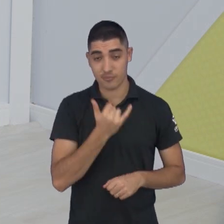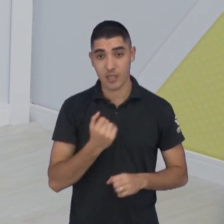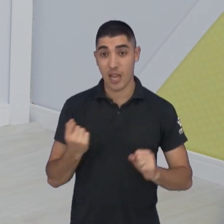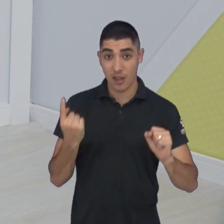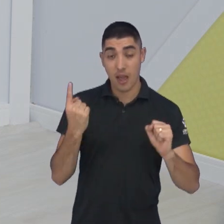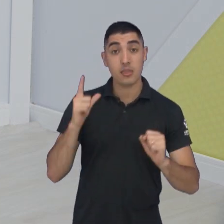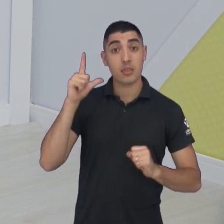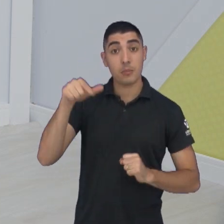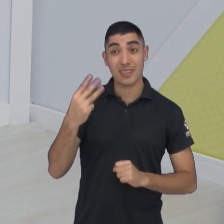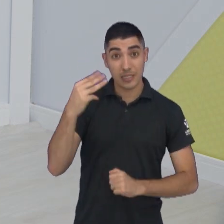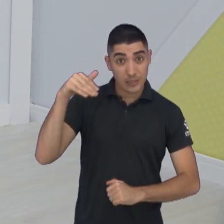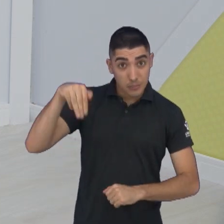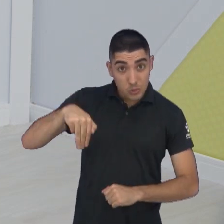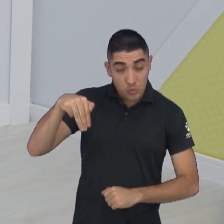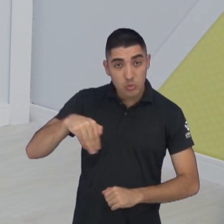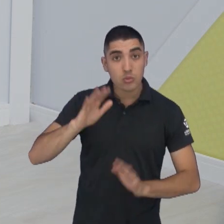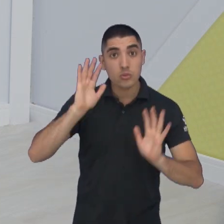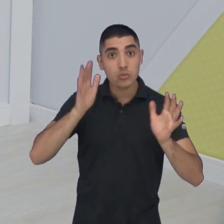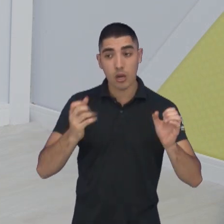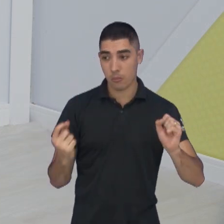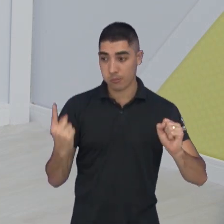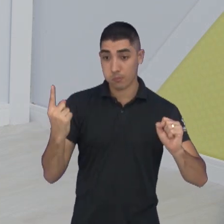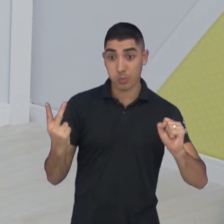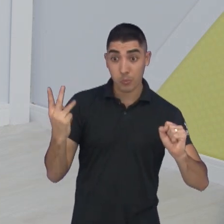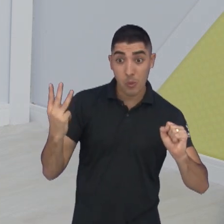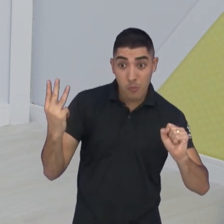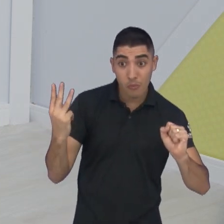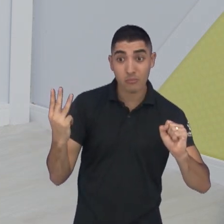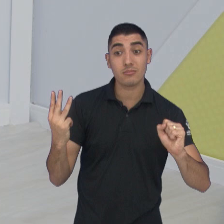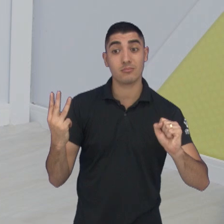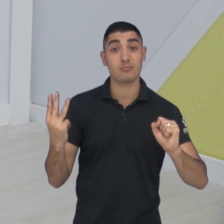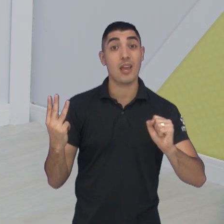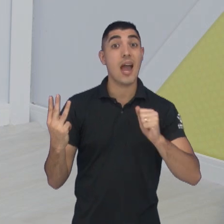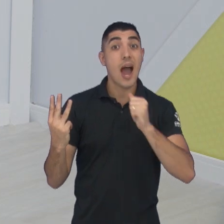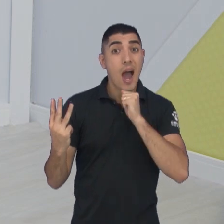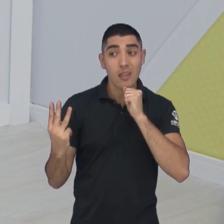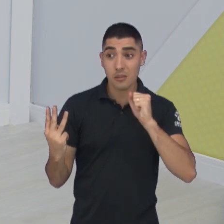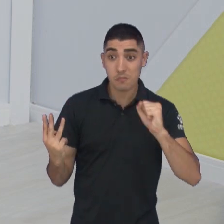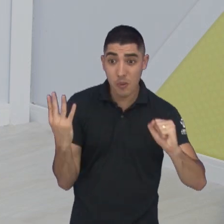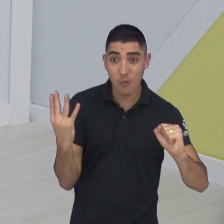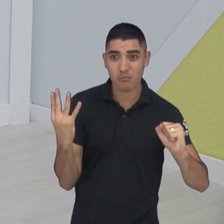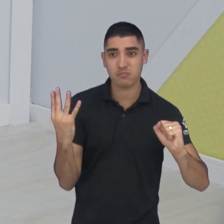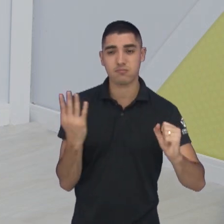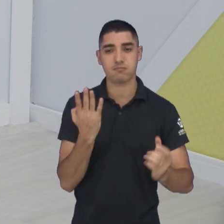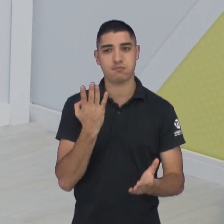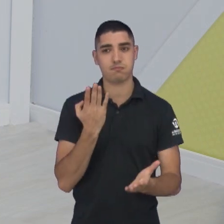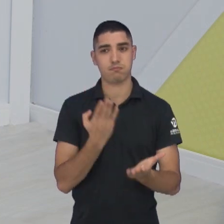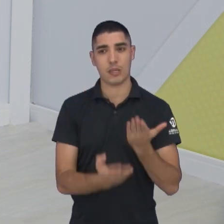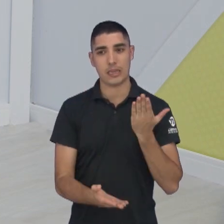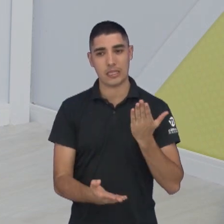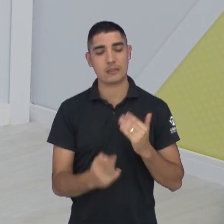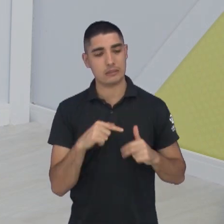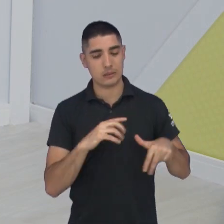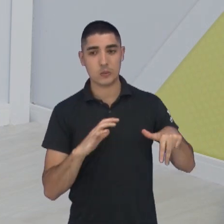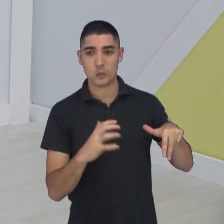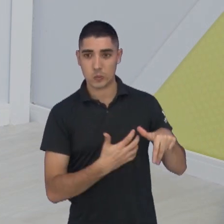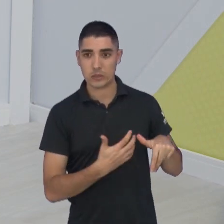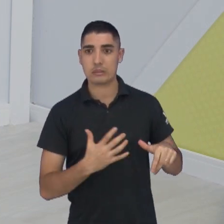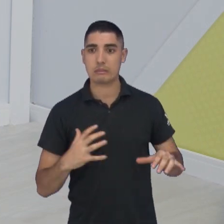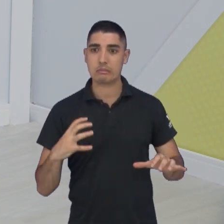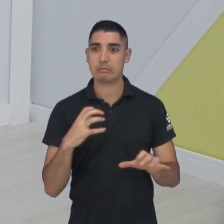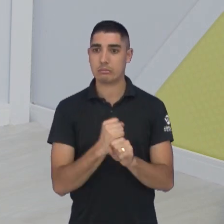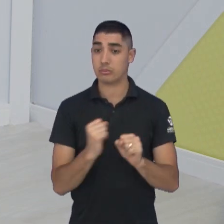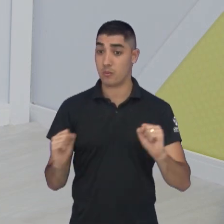minutos, mais 2 gols do Jabaquara e ainda sofreu o 4º gol para fechar o caixão e sacramentar a goleada do